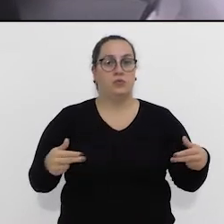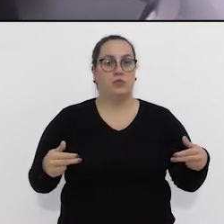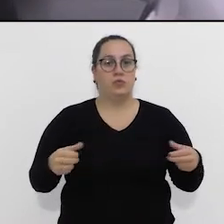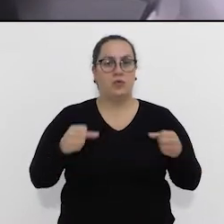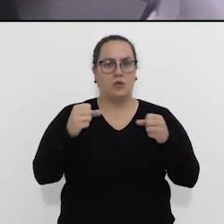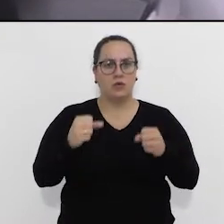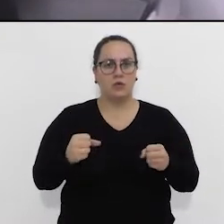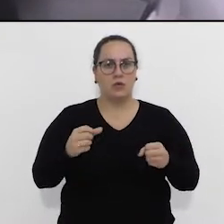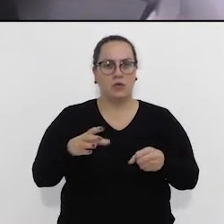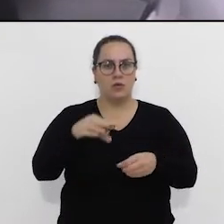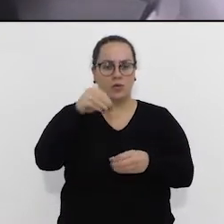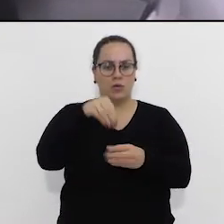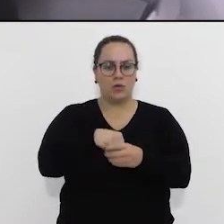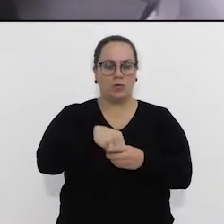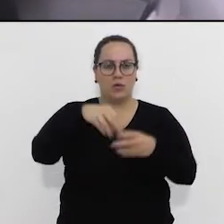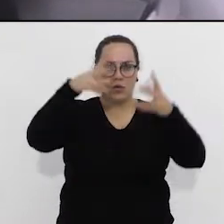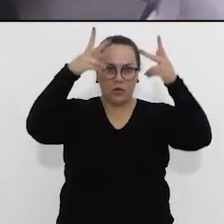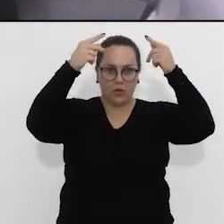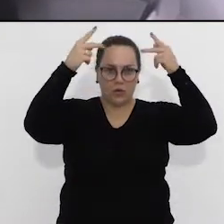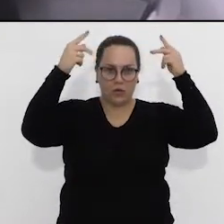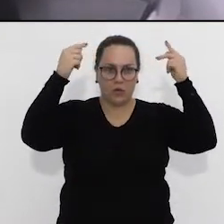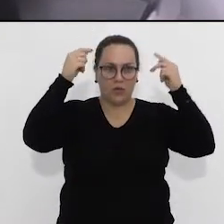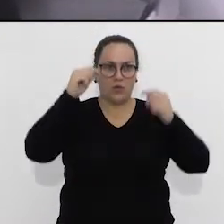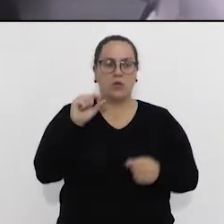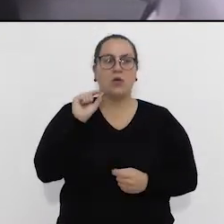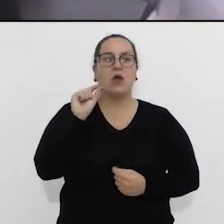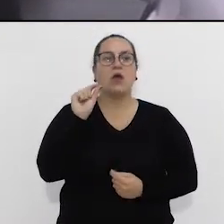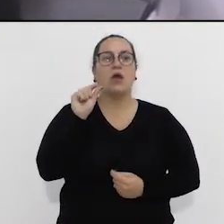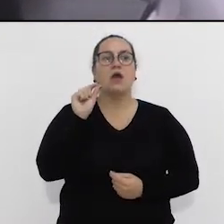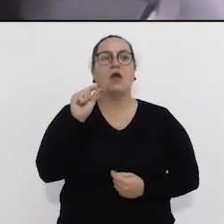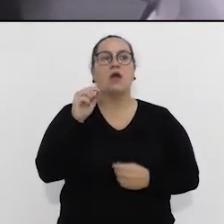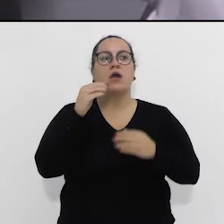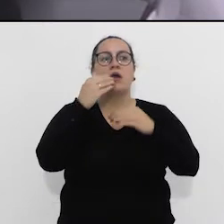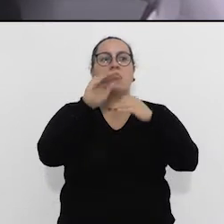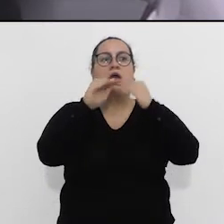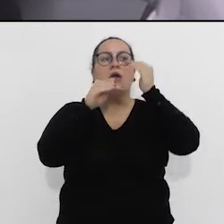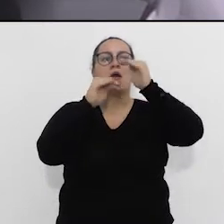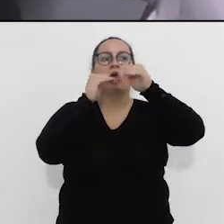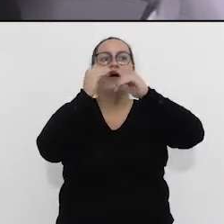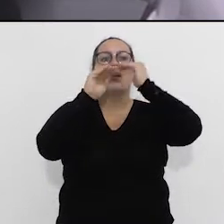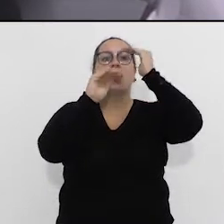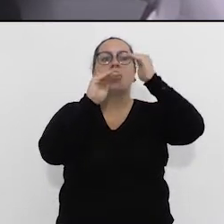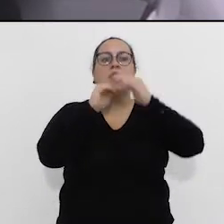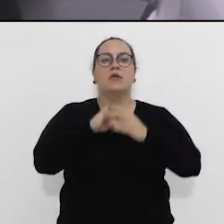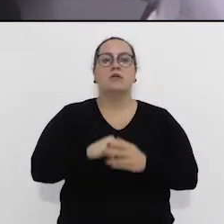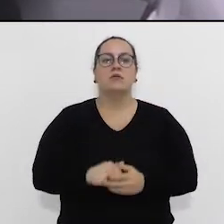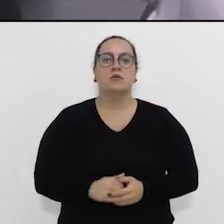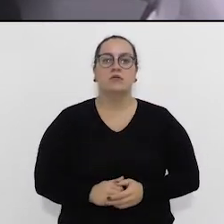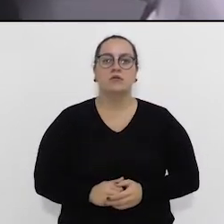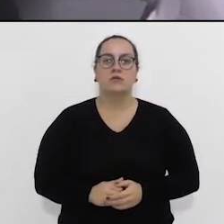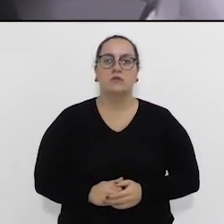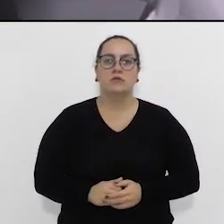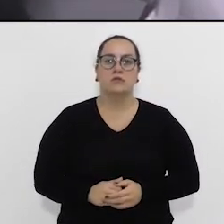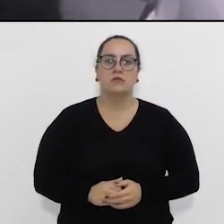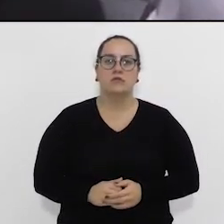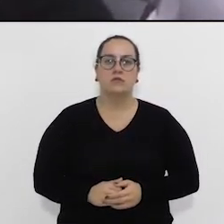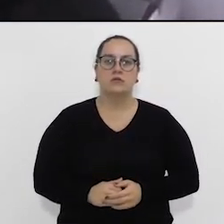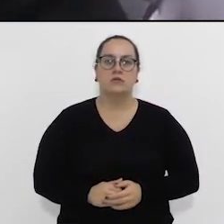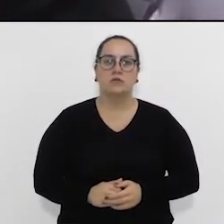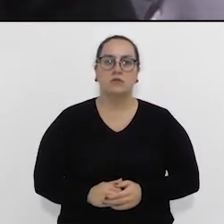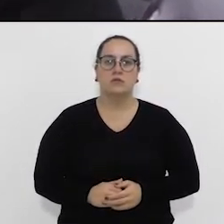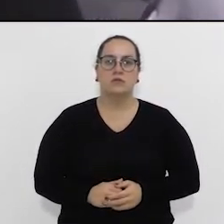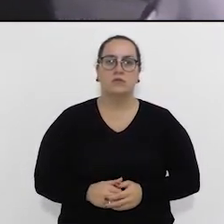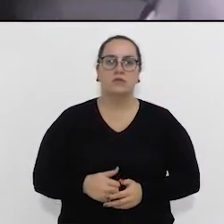empossado prefeito da estância turística de Avaré e quais suas metas para os 100 dias de governo sem